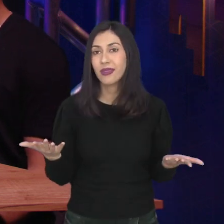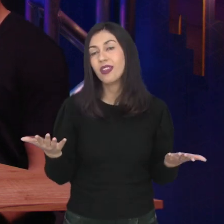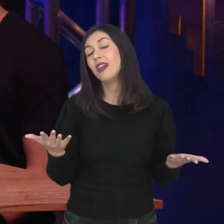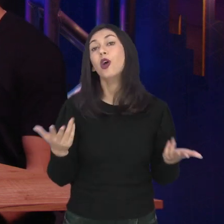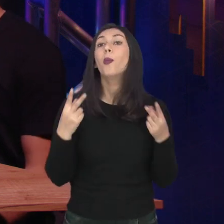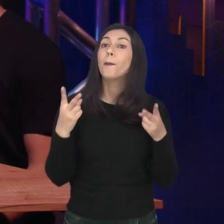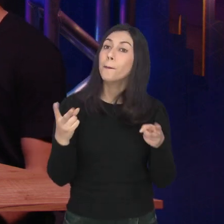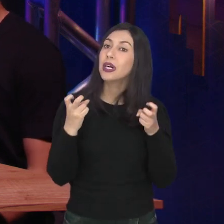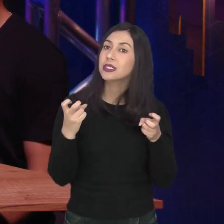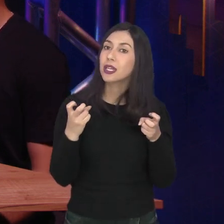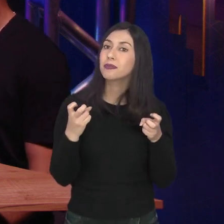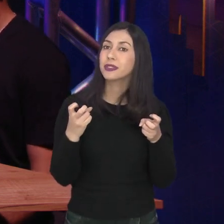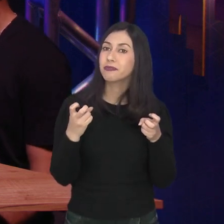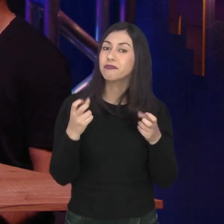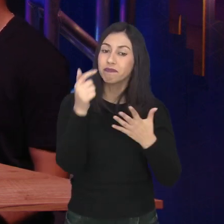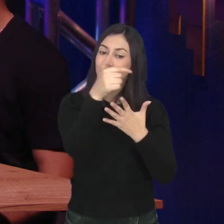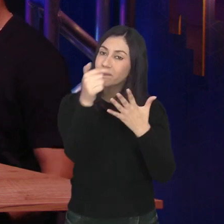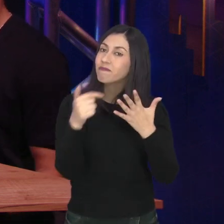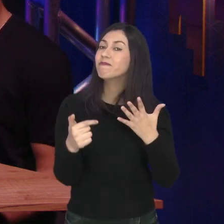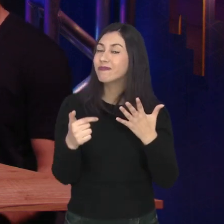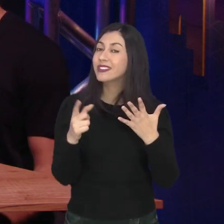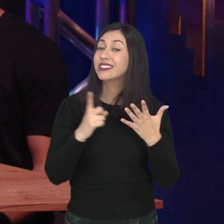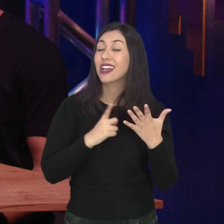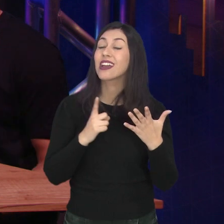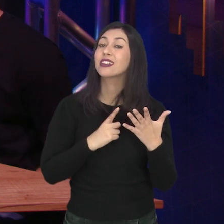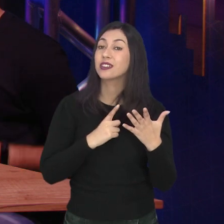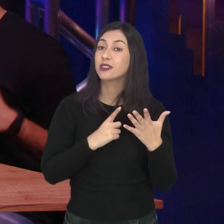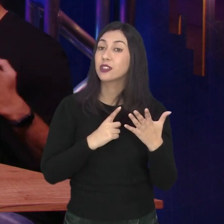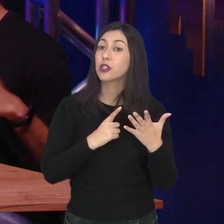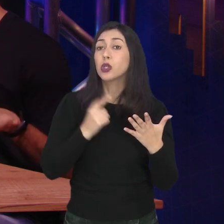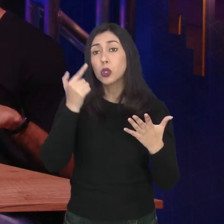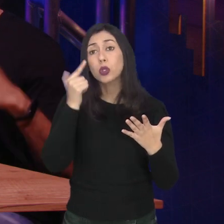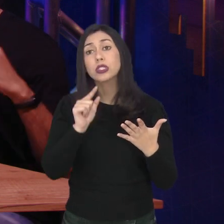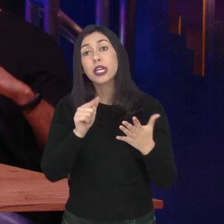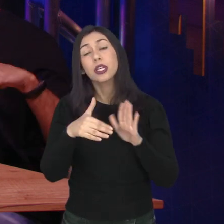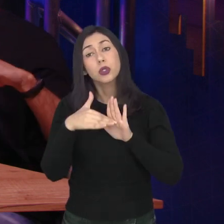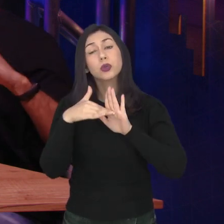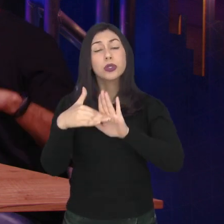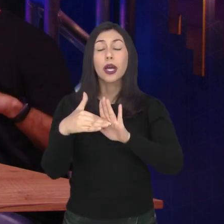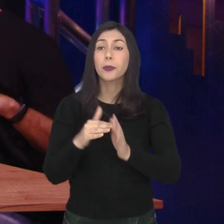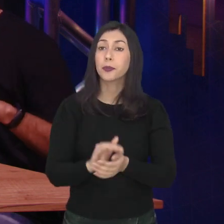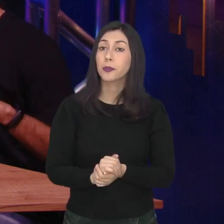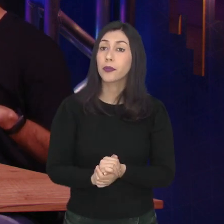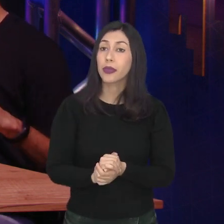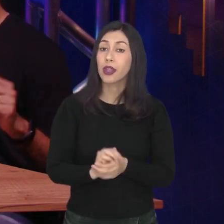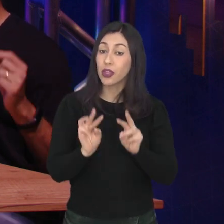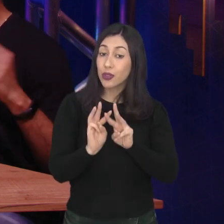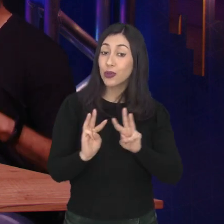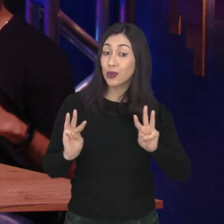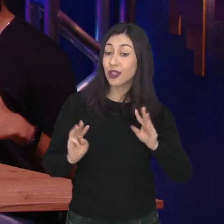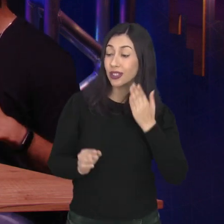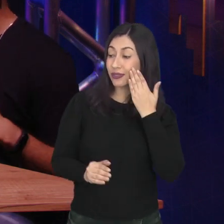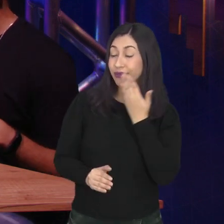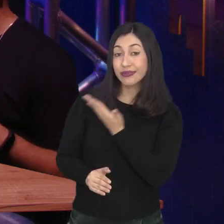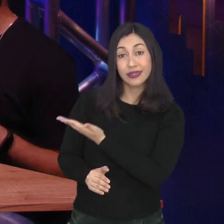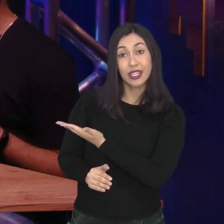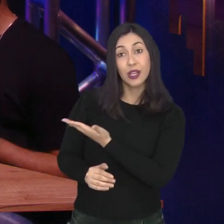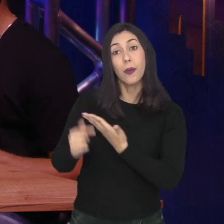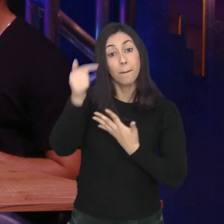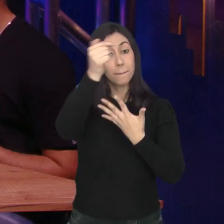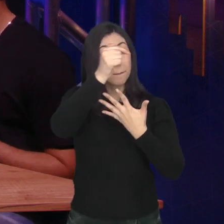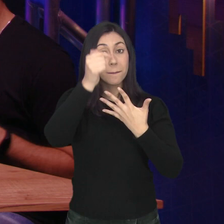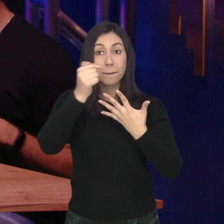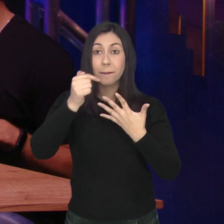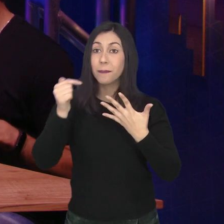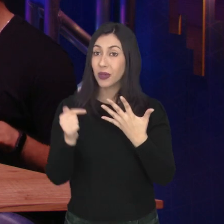para você ver que dá para identificar as causas e dá para trabalhar. Nesse site, no novaescola.org, eles também pontuam essas